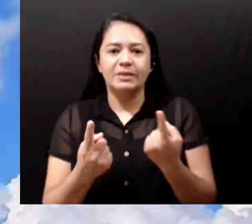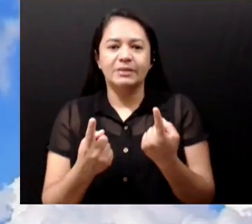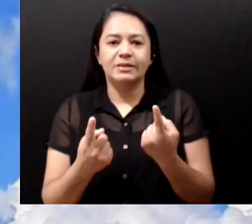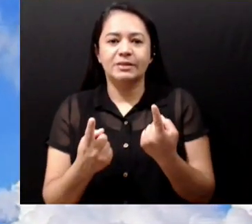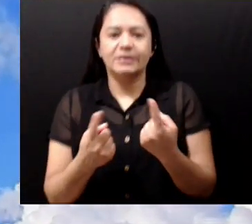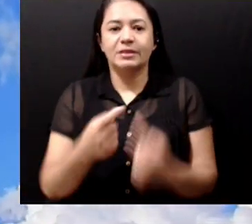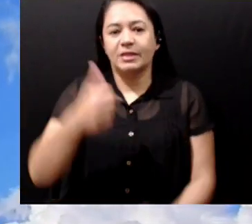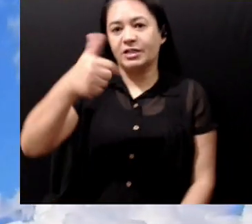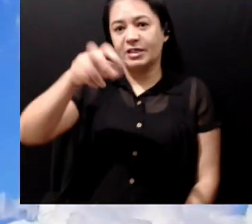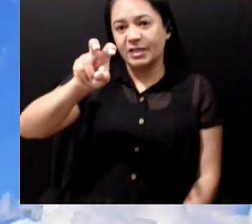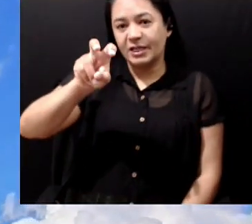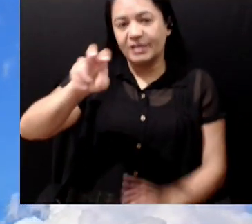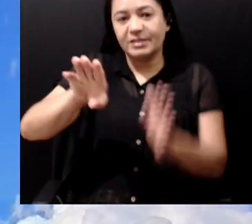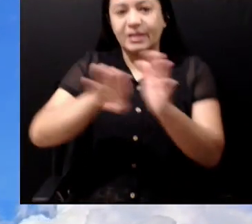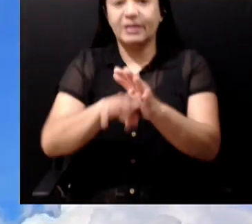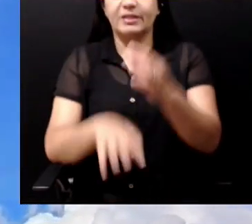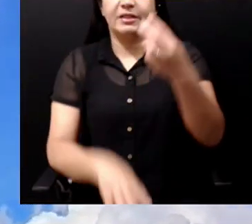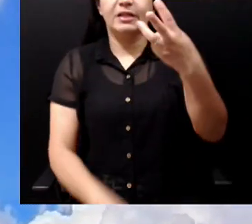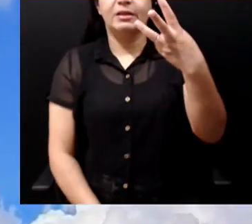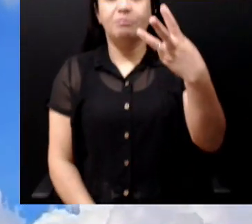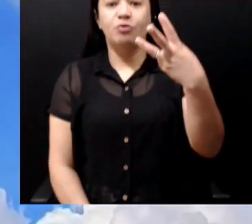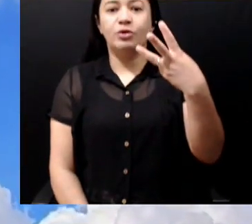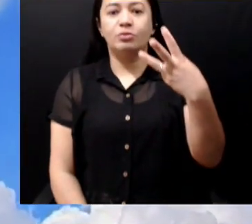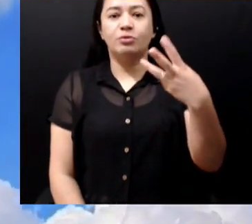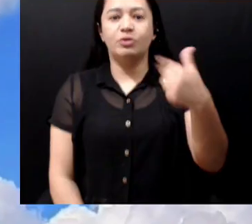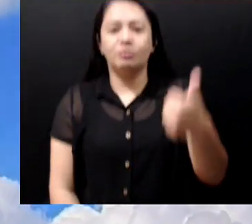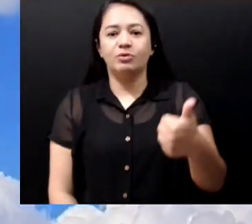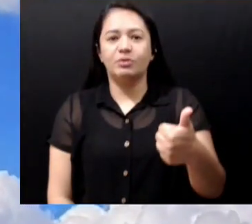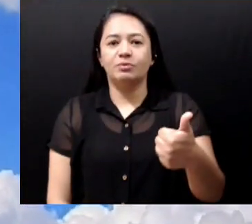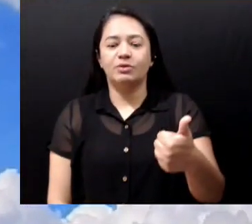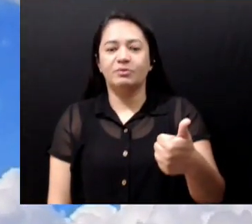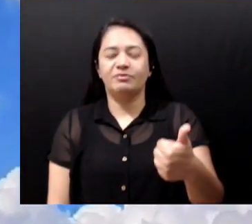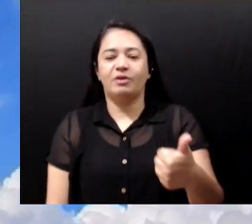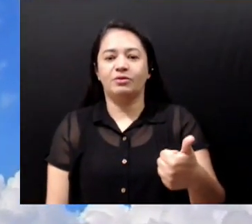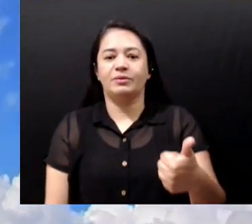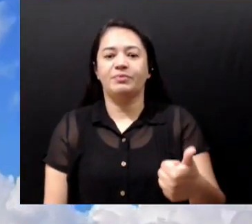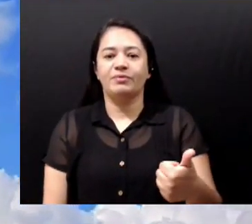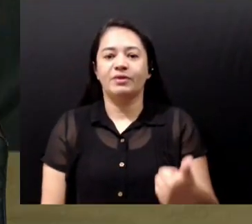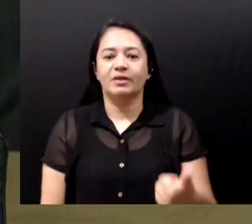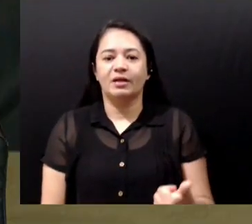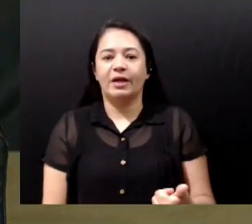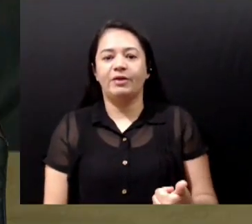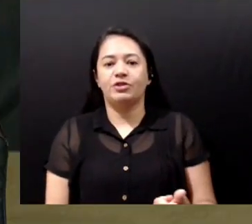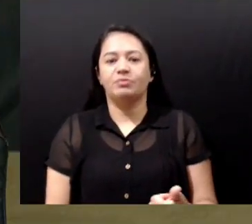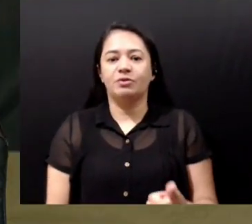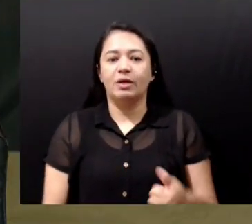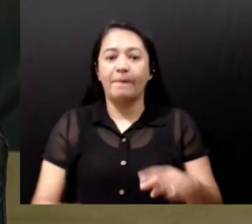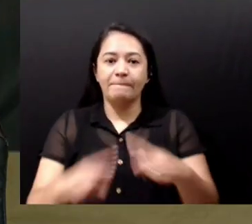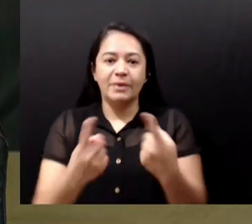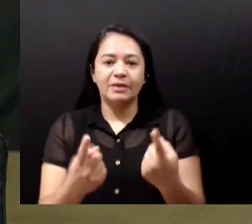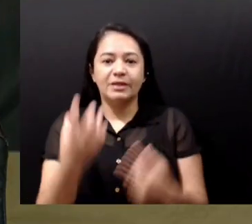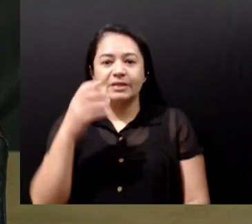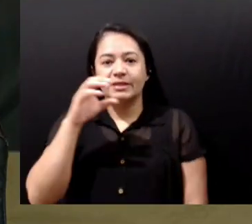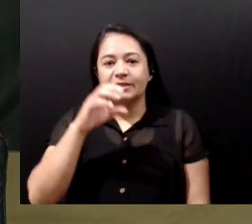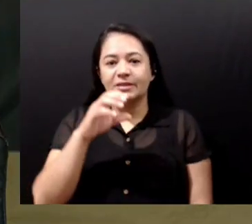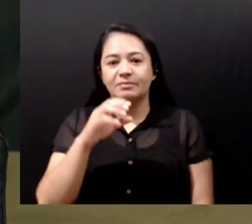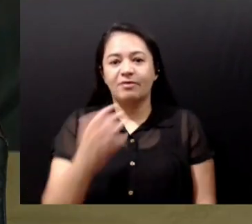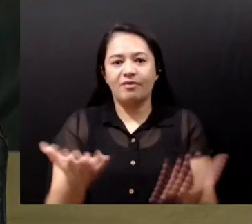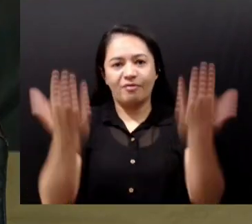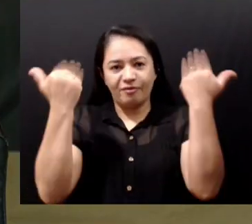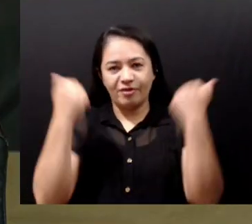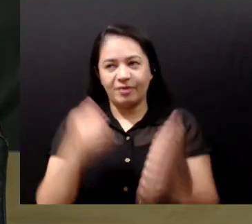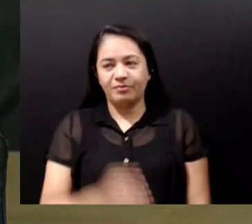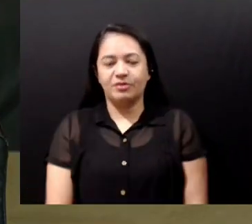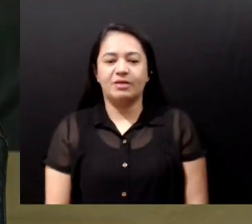é de 31 para domingo. Então, previsão para você aí de sexta, sábado e domingo. Bora que bora, bom fim de semana para você. E